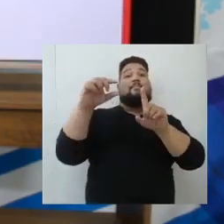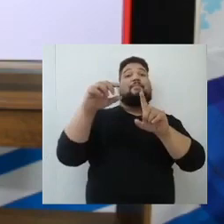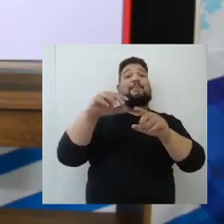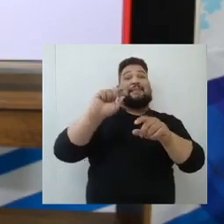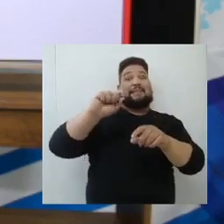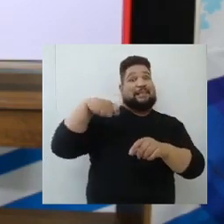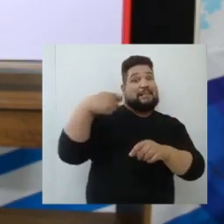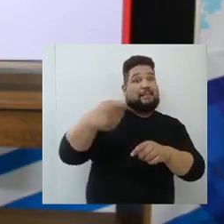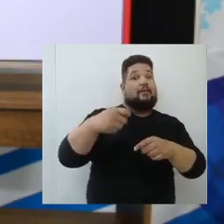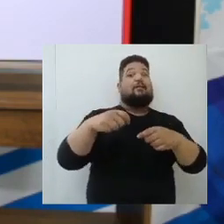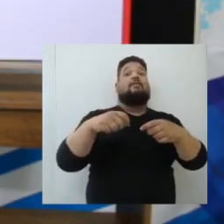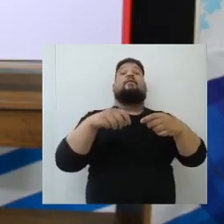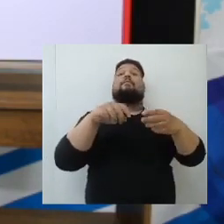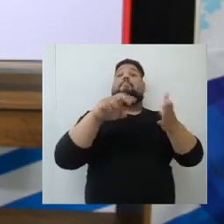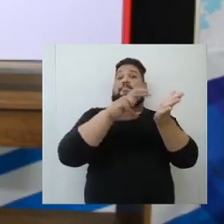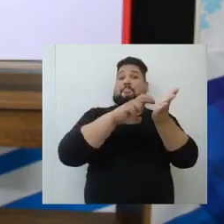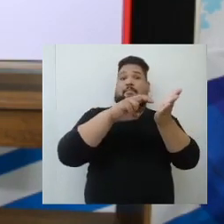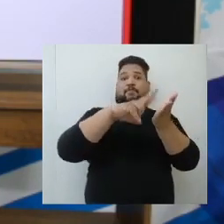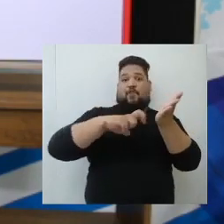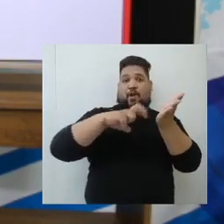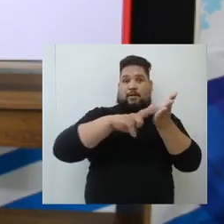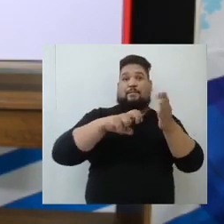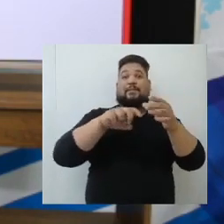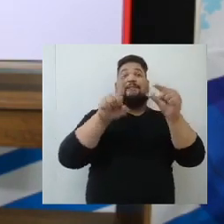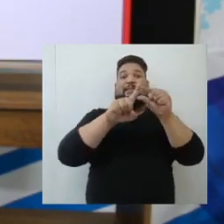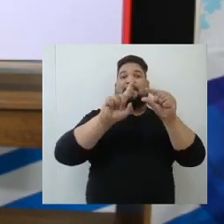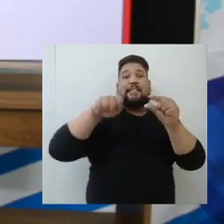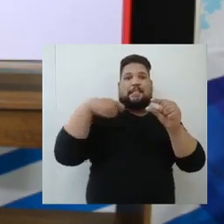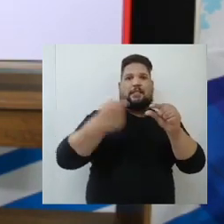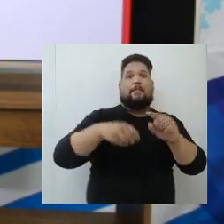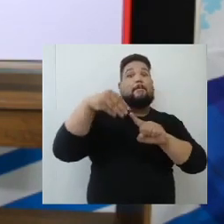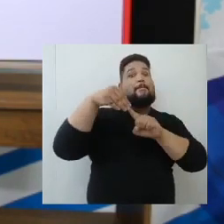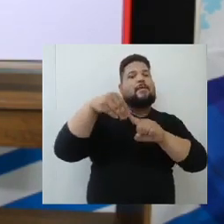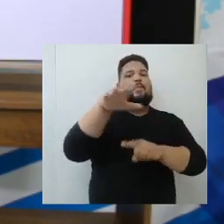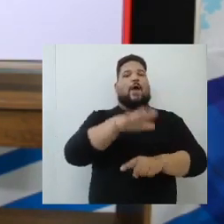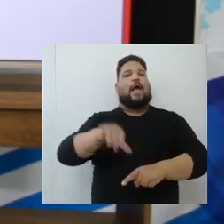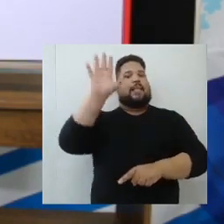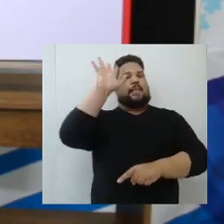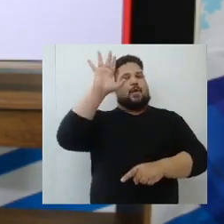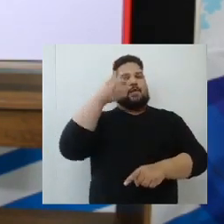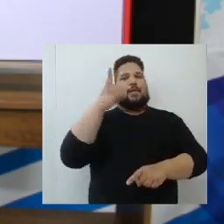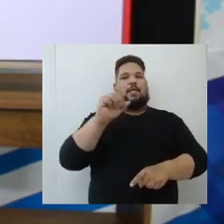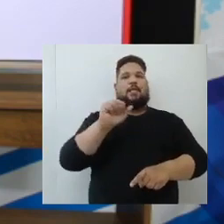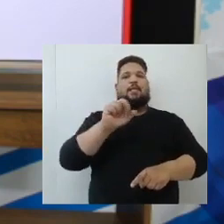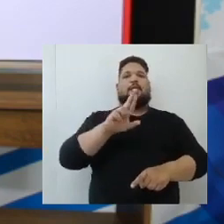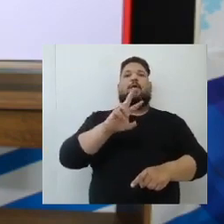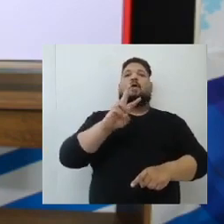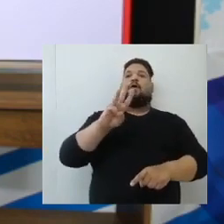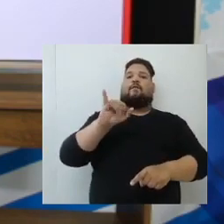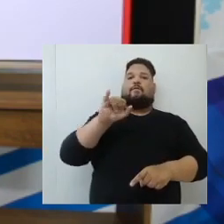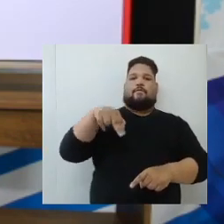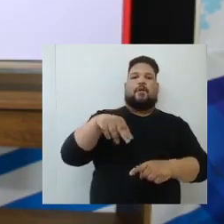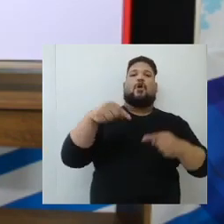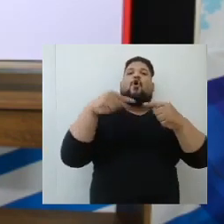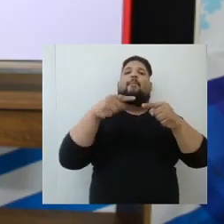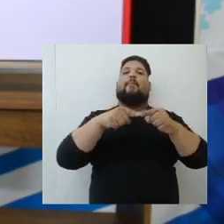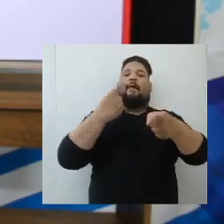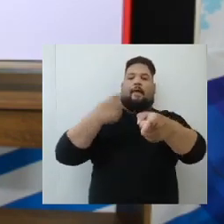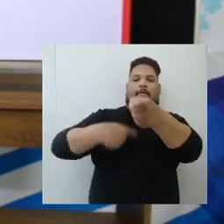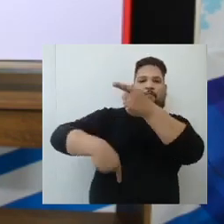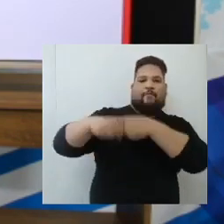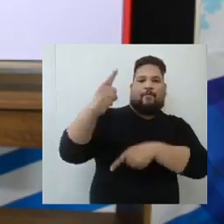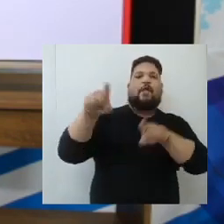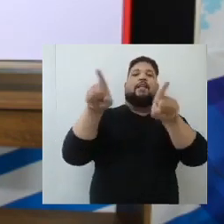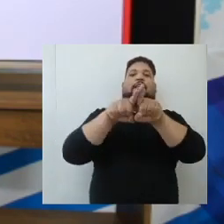se entender a teoria evolucionista de Charles Darwin é evolução e seleção